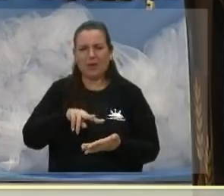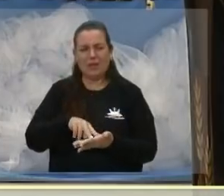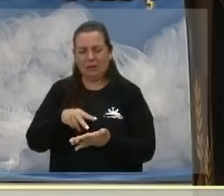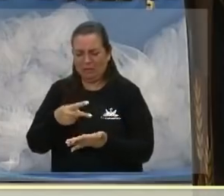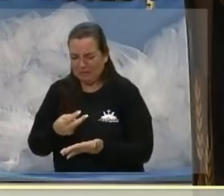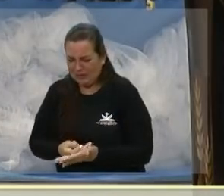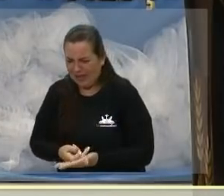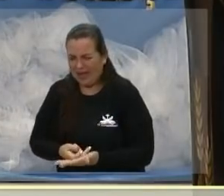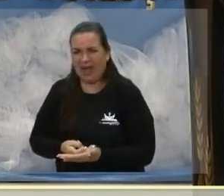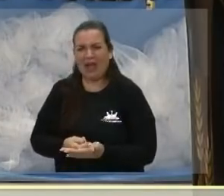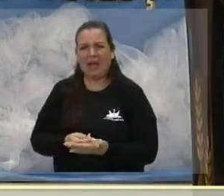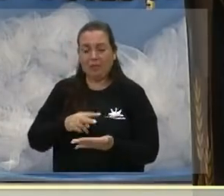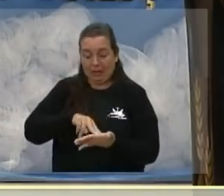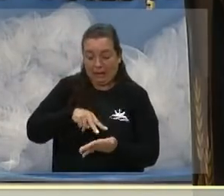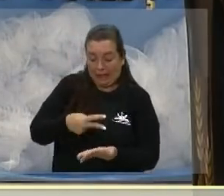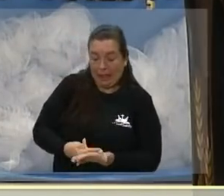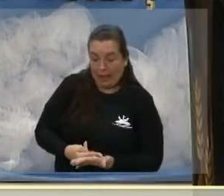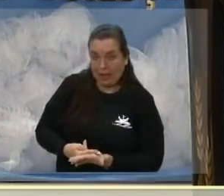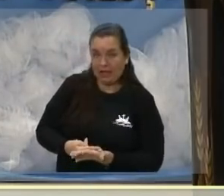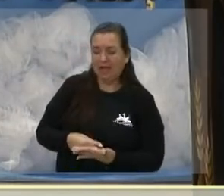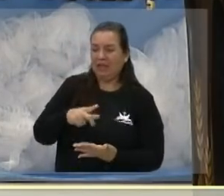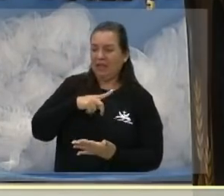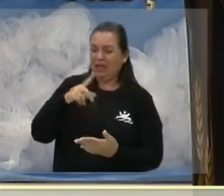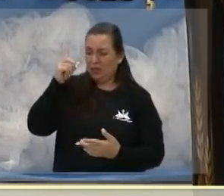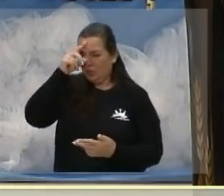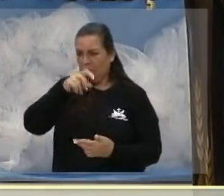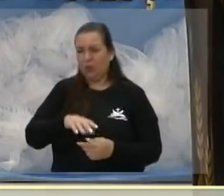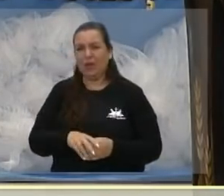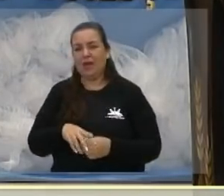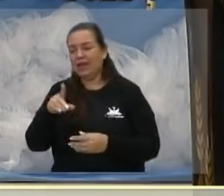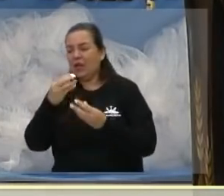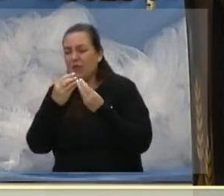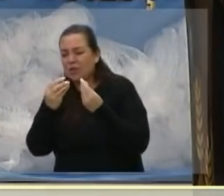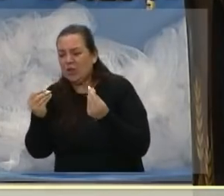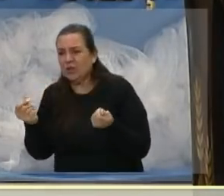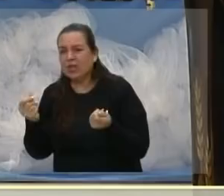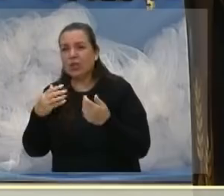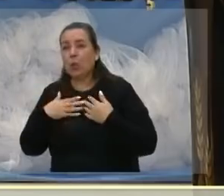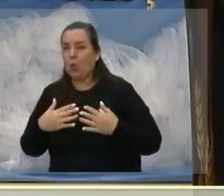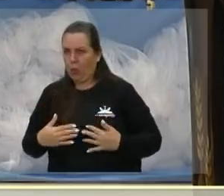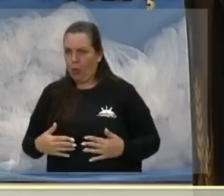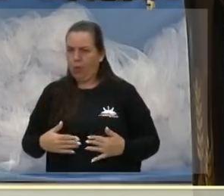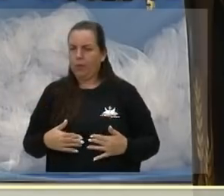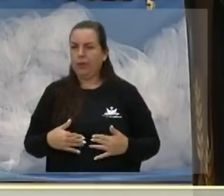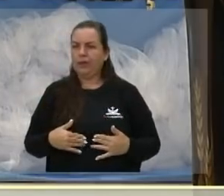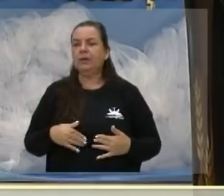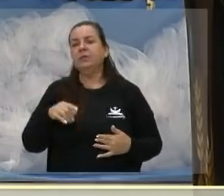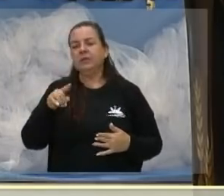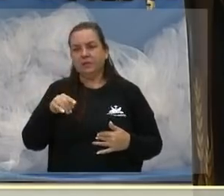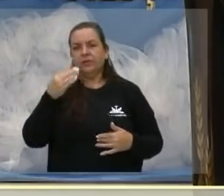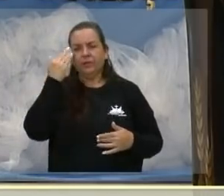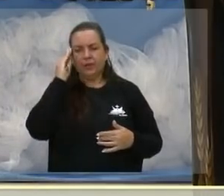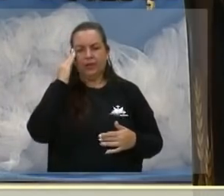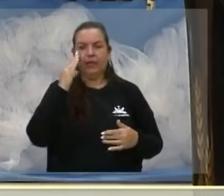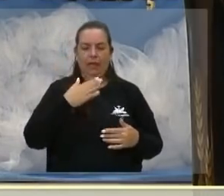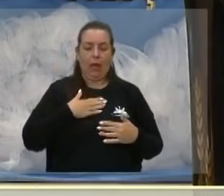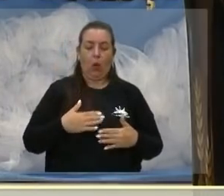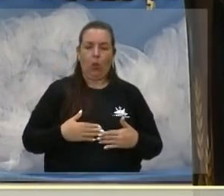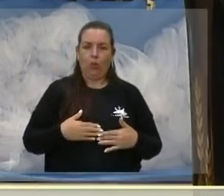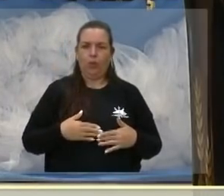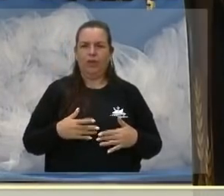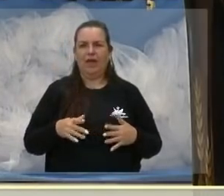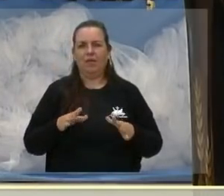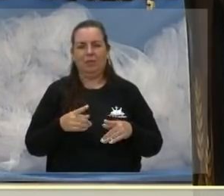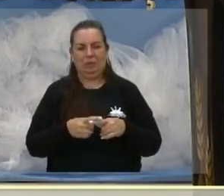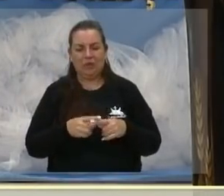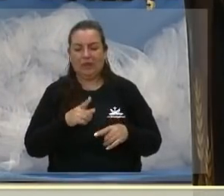caluniando mesmo uma pessoa que cai na sua fragilidade carnal entendi a palavra carnaval